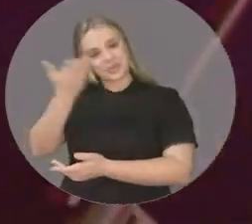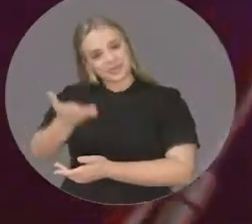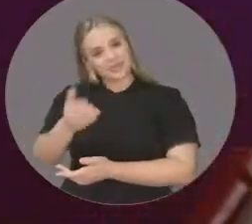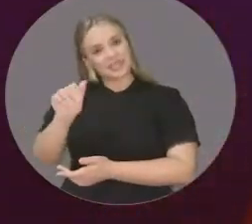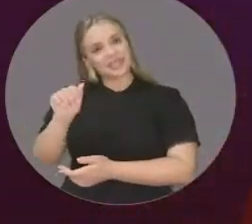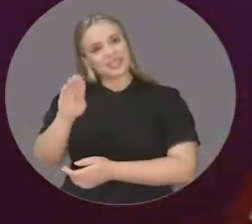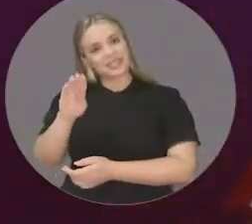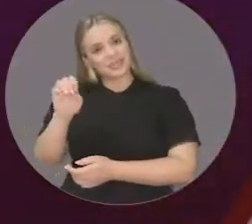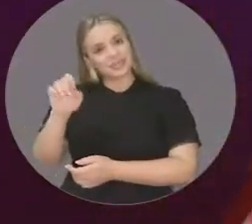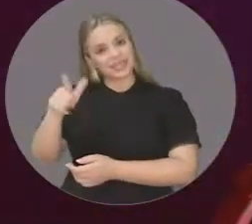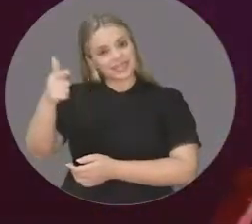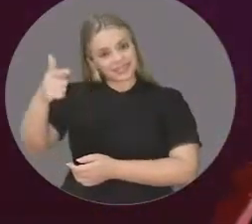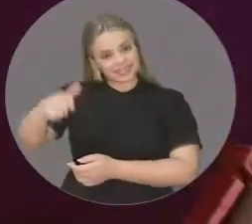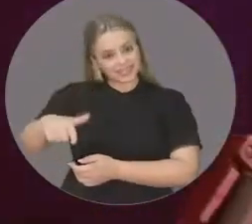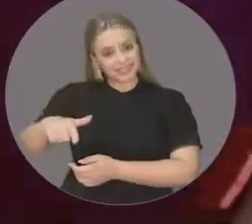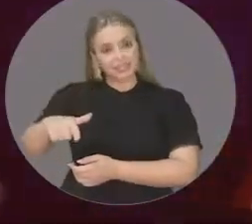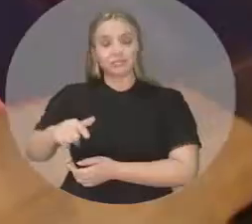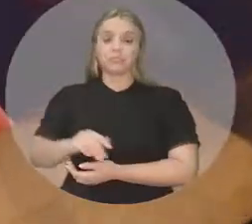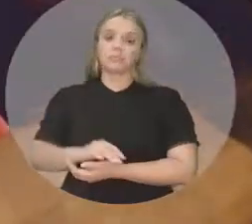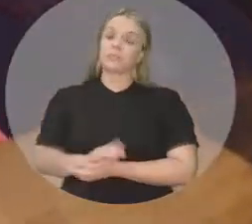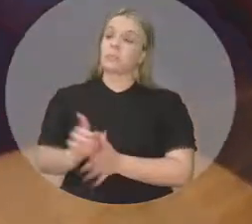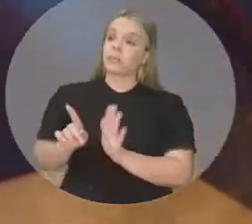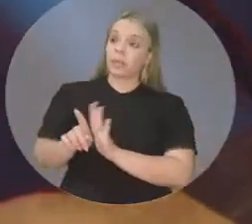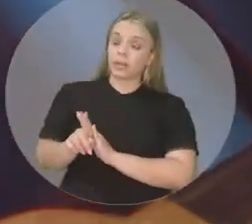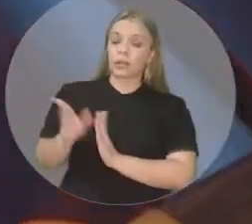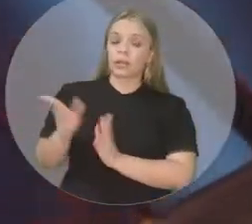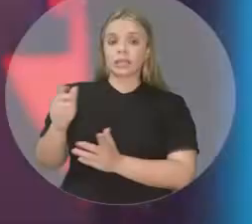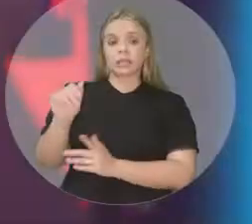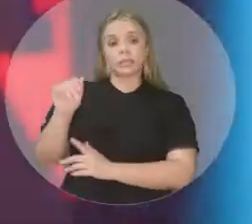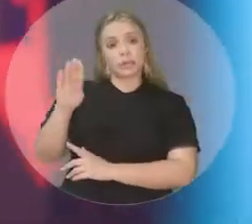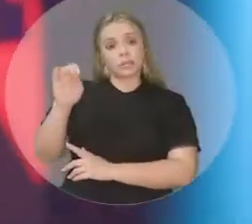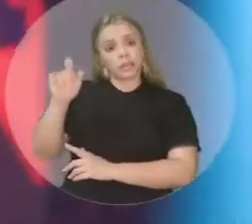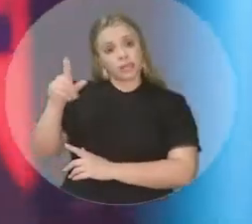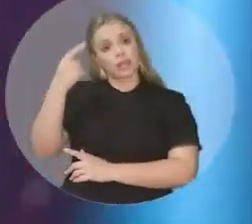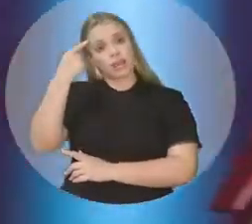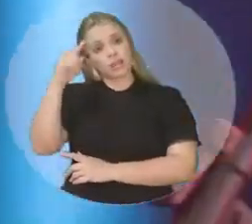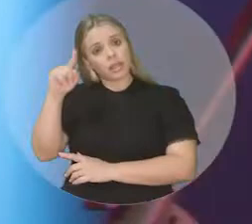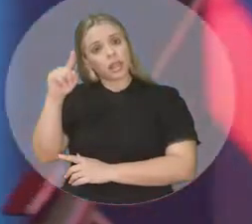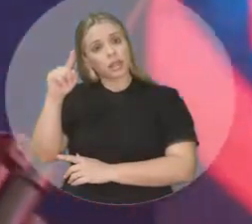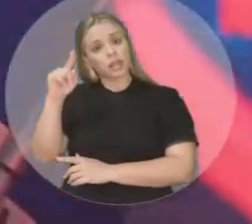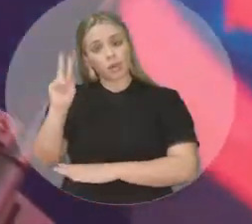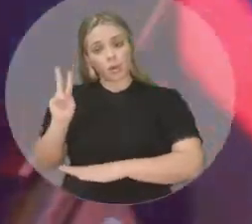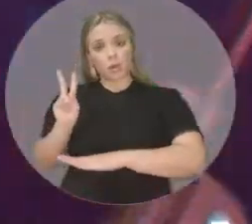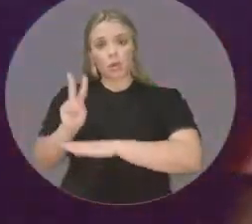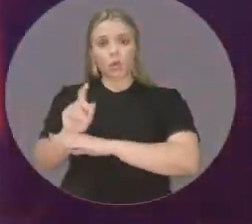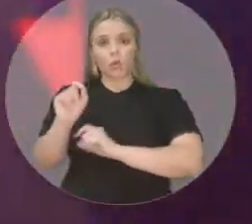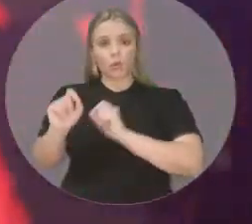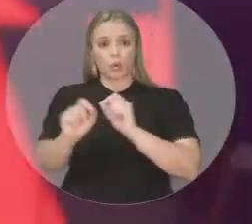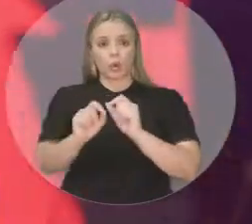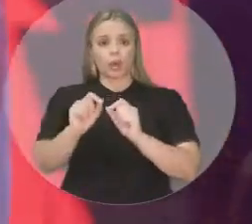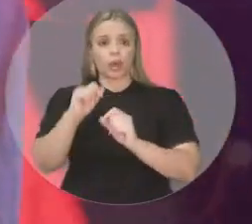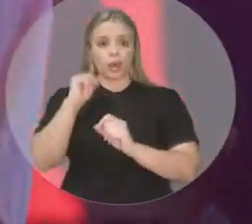Já estão curtindo um pouquinho do que vai ser, daqui a pouco é pra valer. Vamos nessa? Oba!